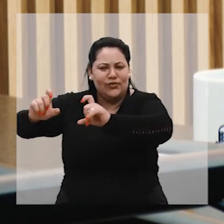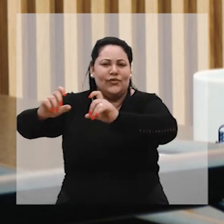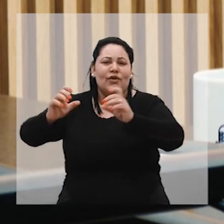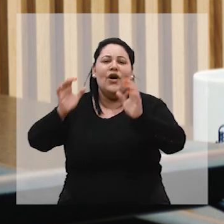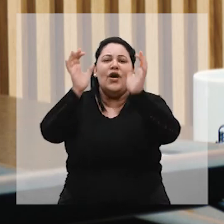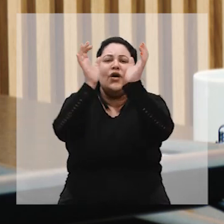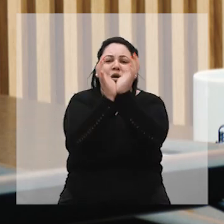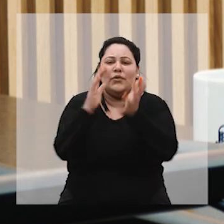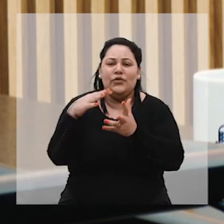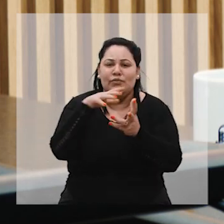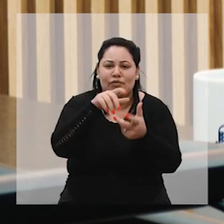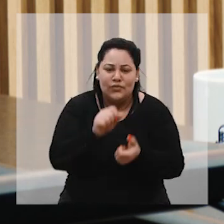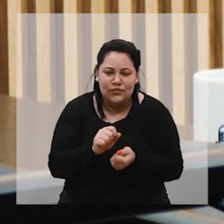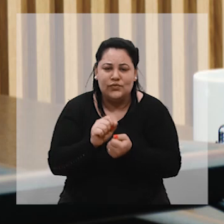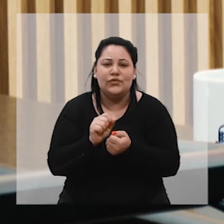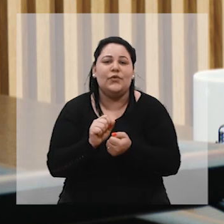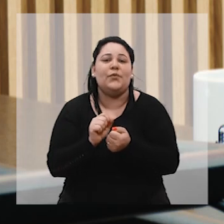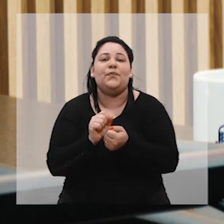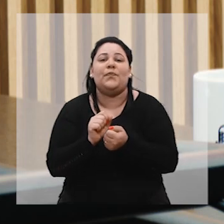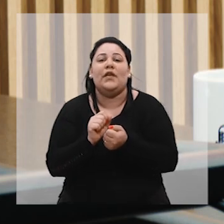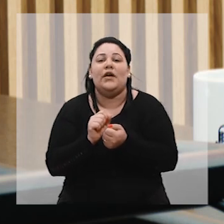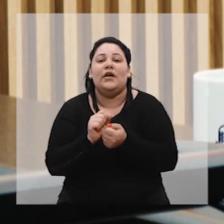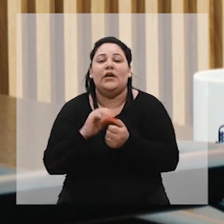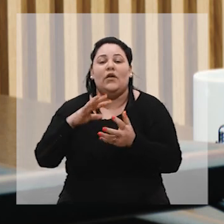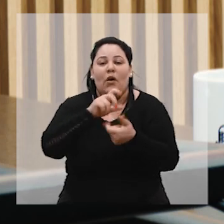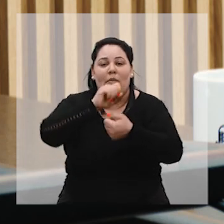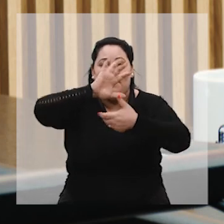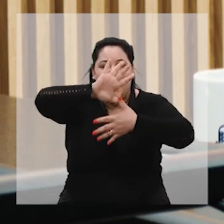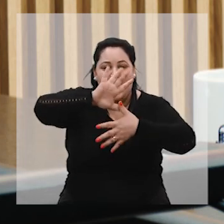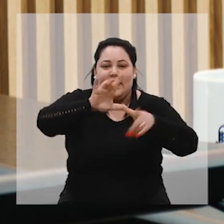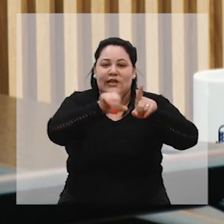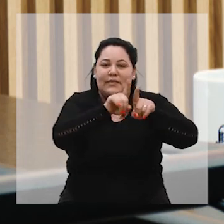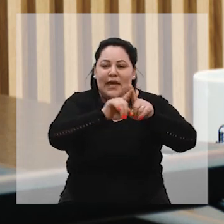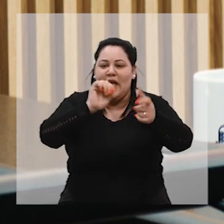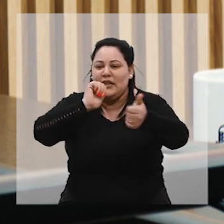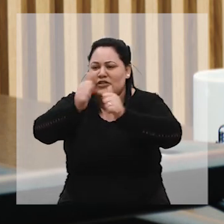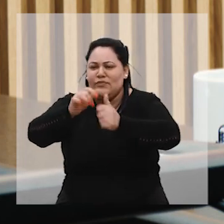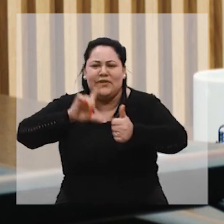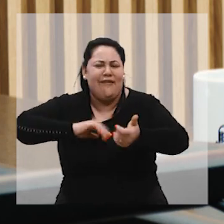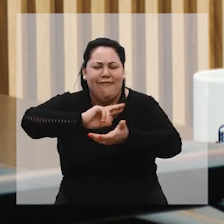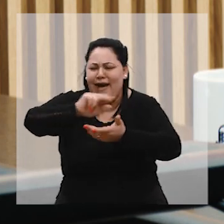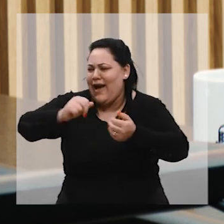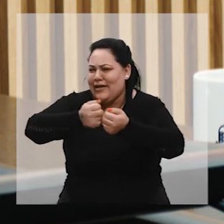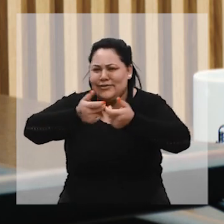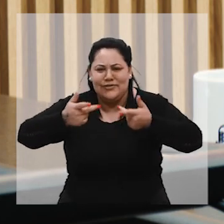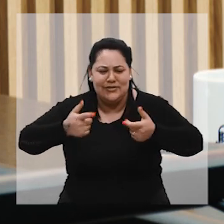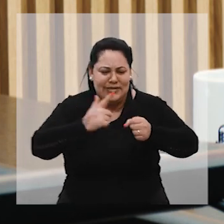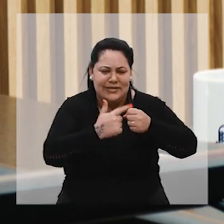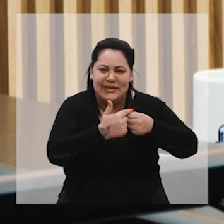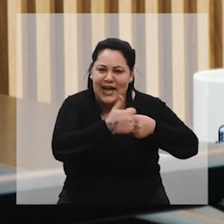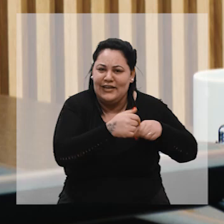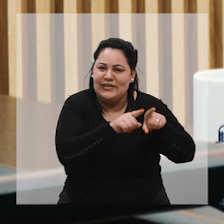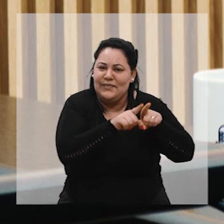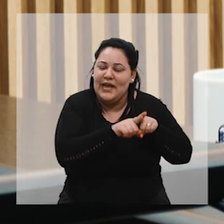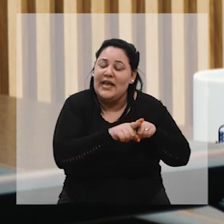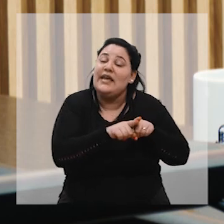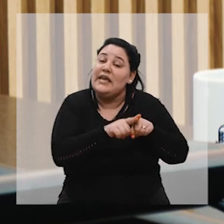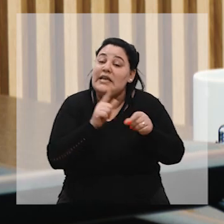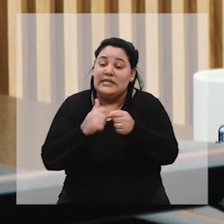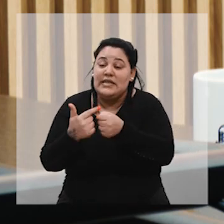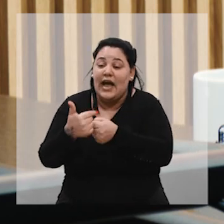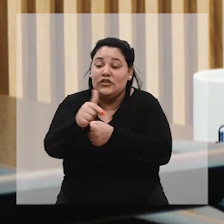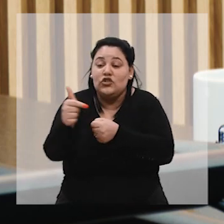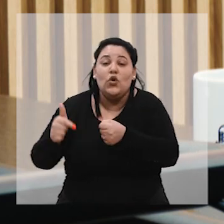Mundo, Copa América, atletismo. Também na página do Surreal, todos os nossos eventos, jogos que a gente faz nas cidades vizinhas